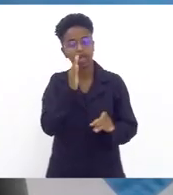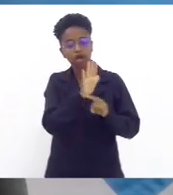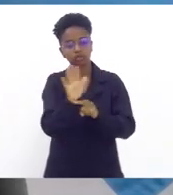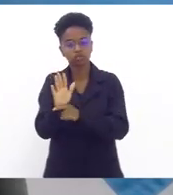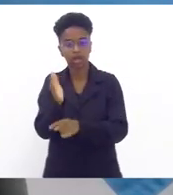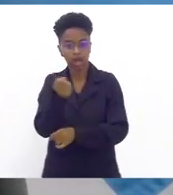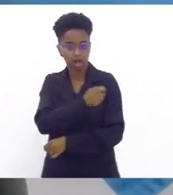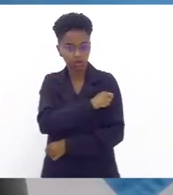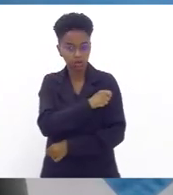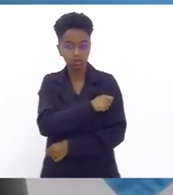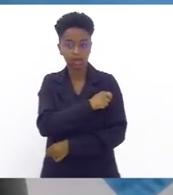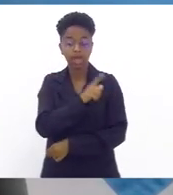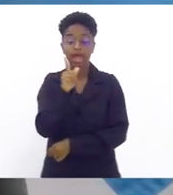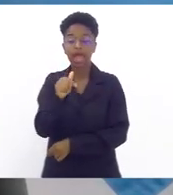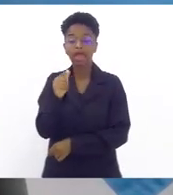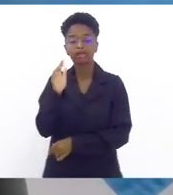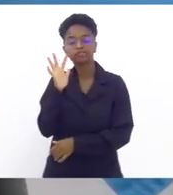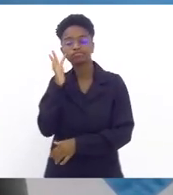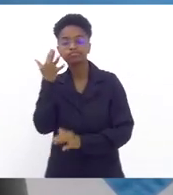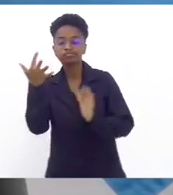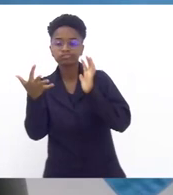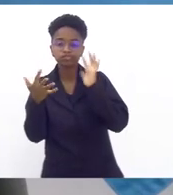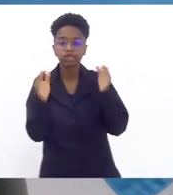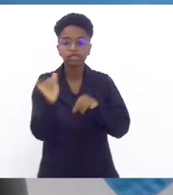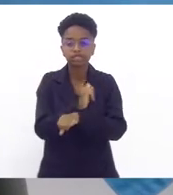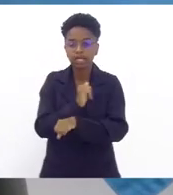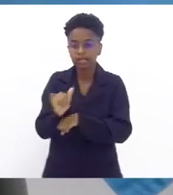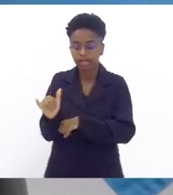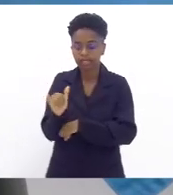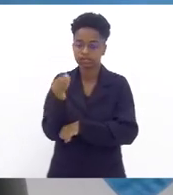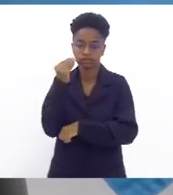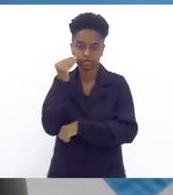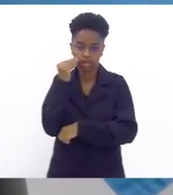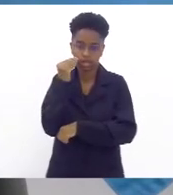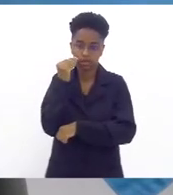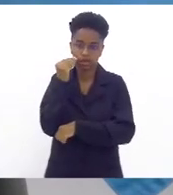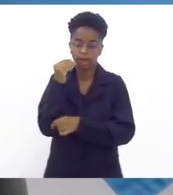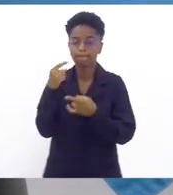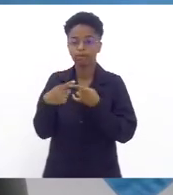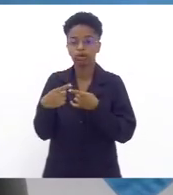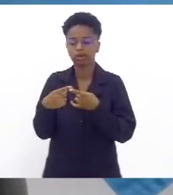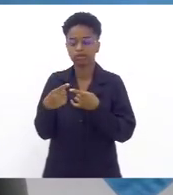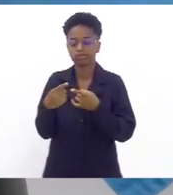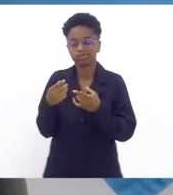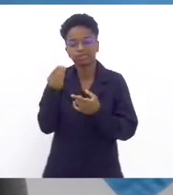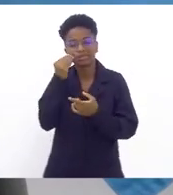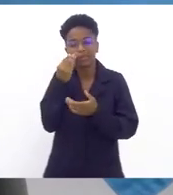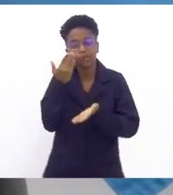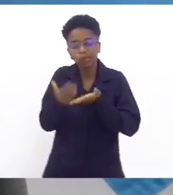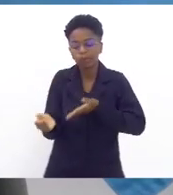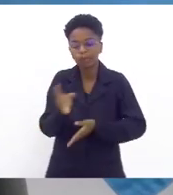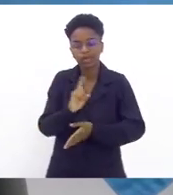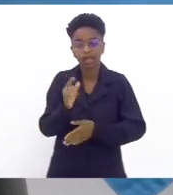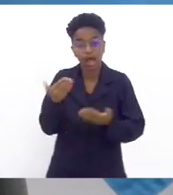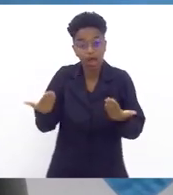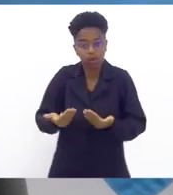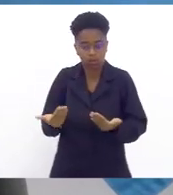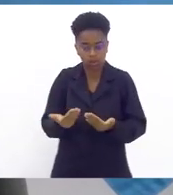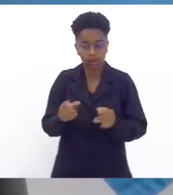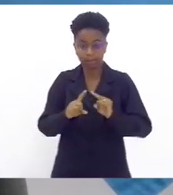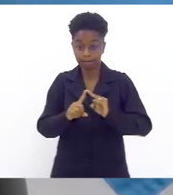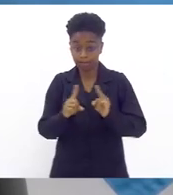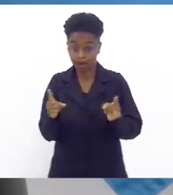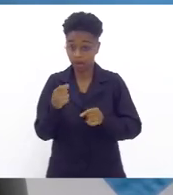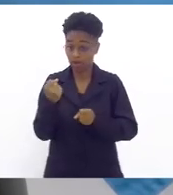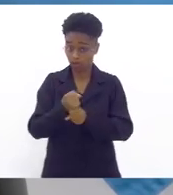alunos foram saídas que nós tivemos para que a gente não tivesse uma perda maior nesse primeiro momento mas